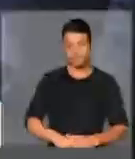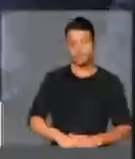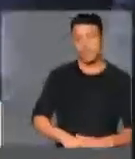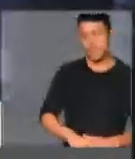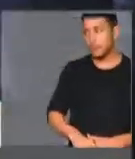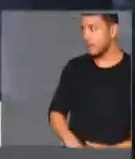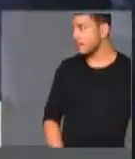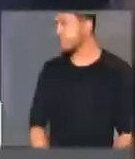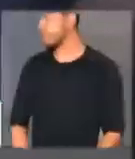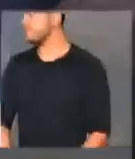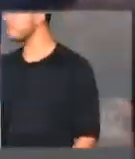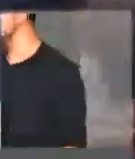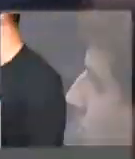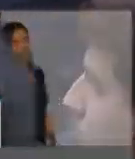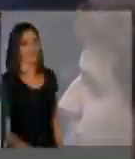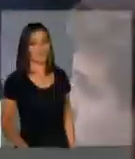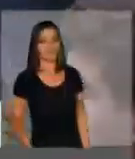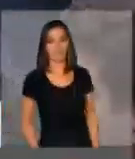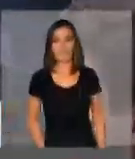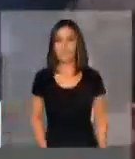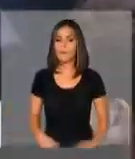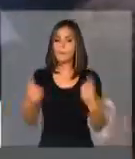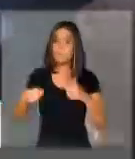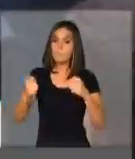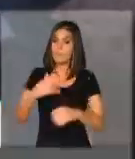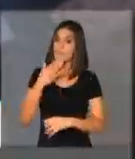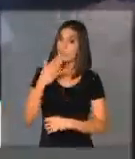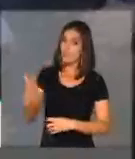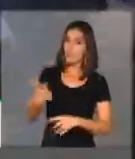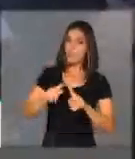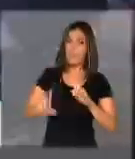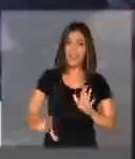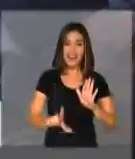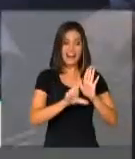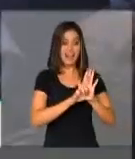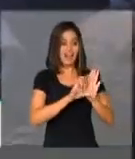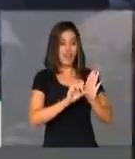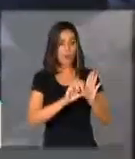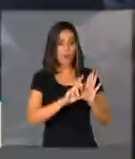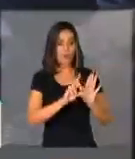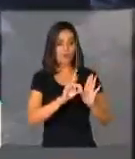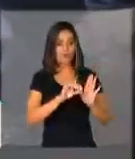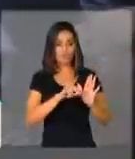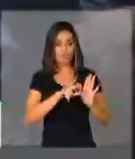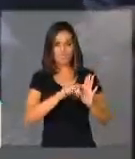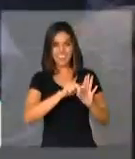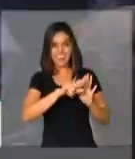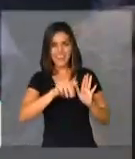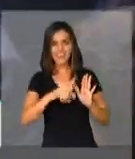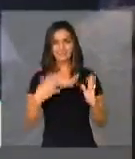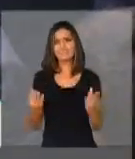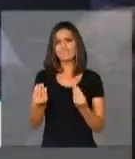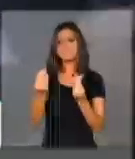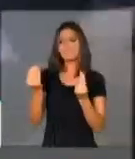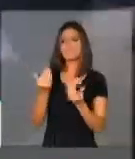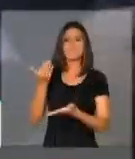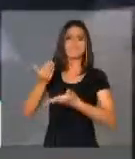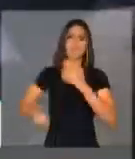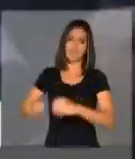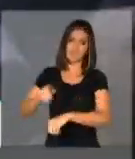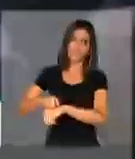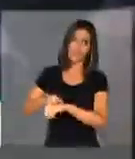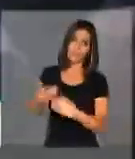totalmente favorável. Porém, do jeito que está aqui agora em lei ordinária, eu acho, senhor presidente, uma pura perda de